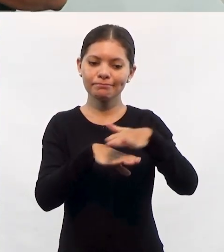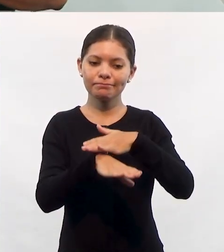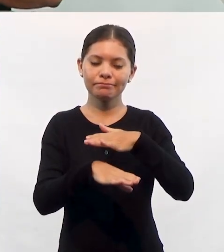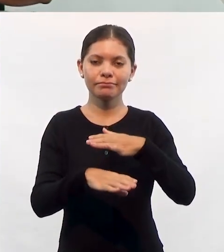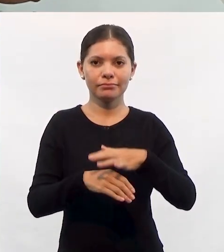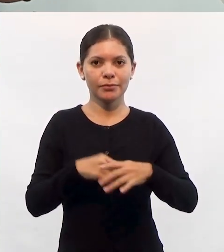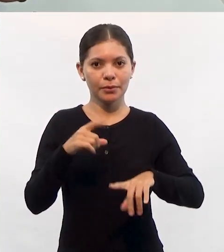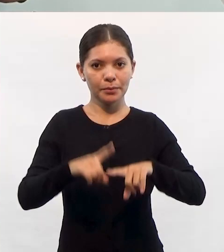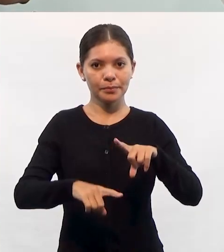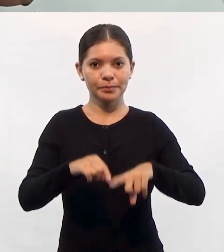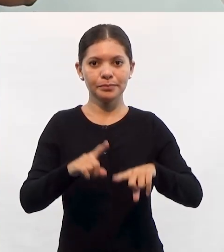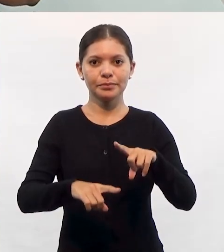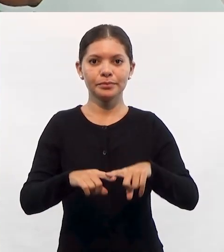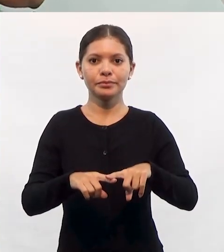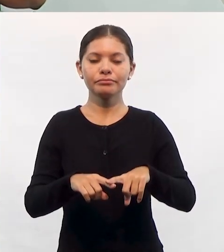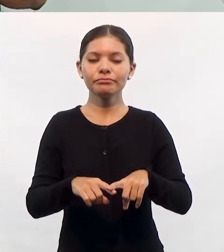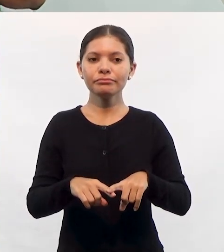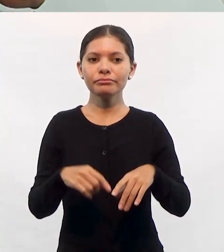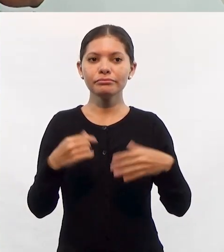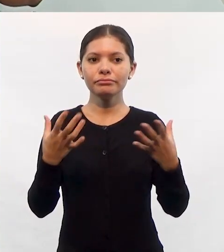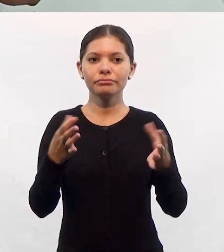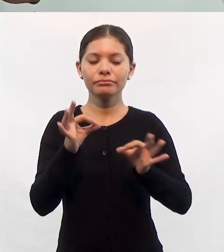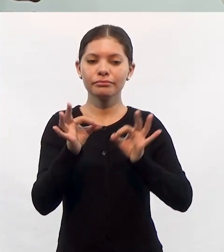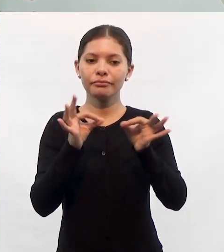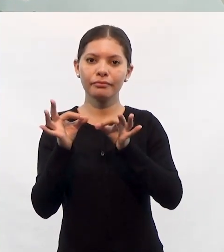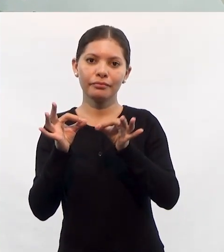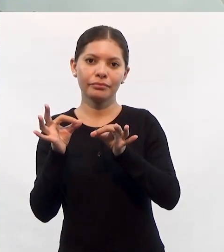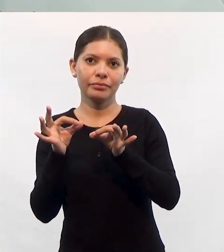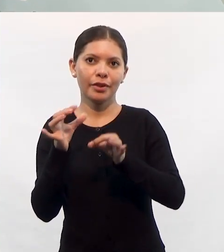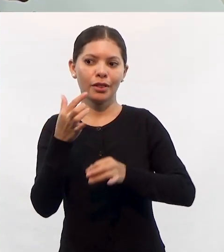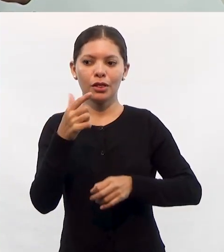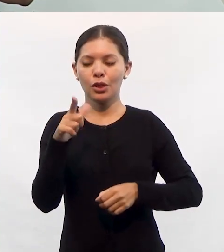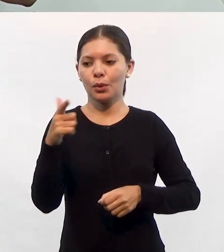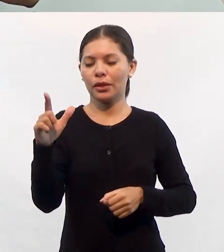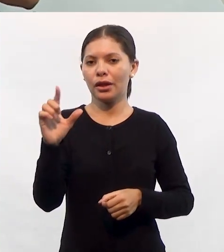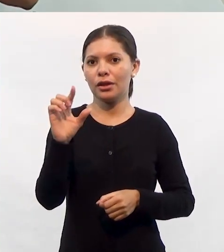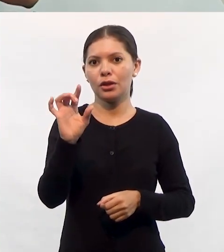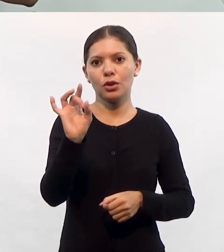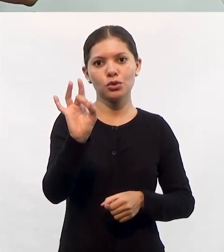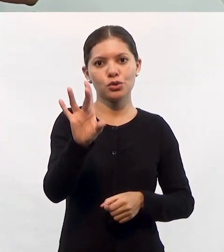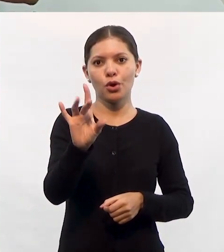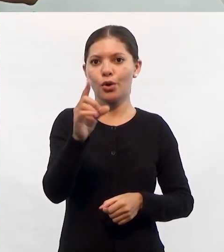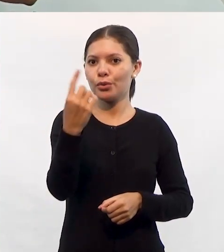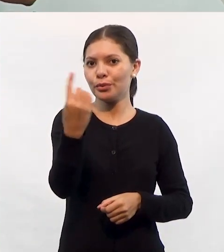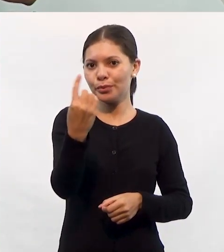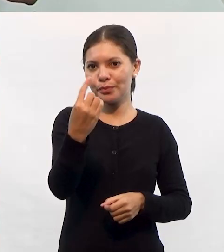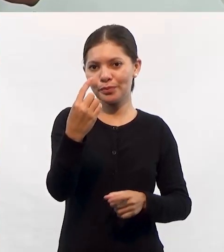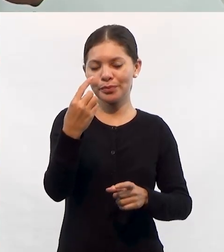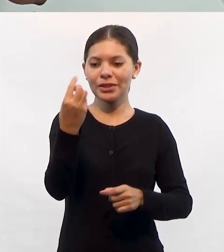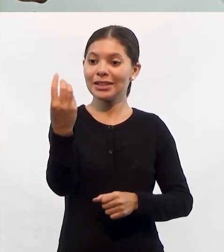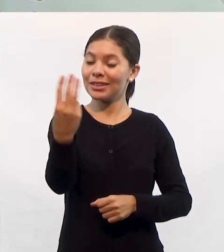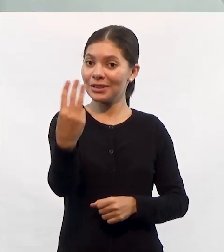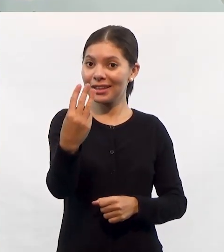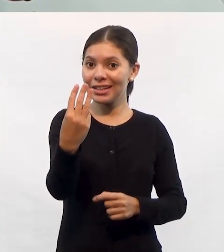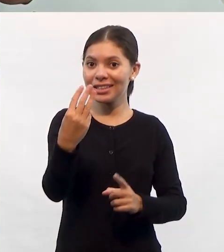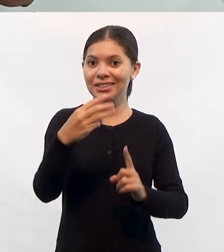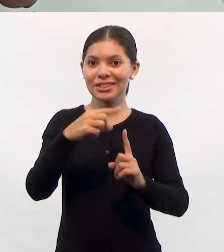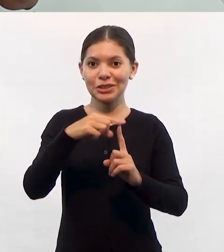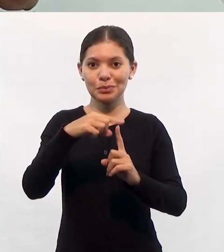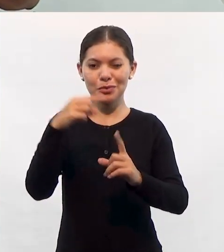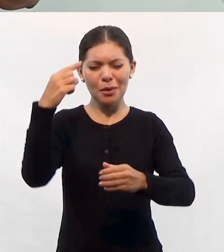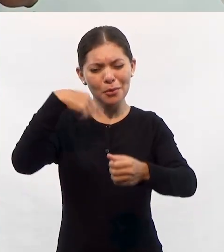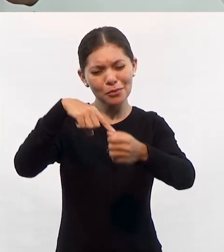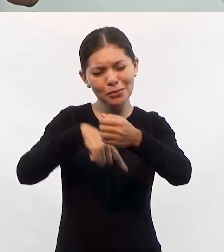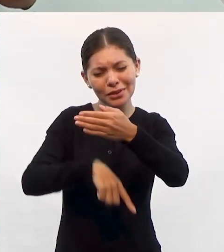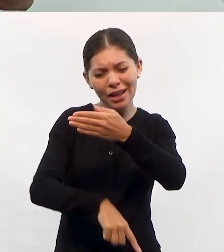insumos então nós vemos que planejamento Não Existe um único tipo de planejamento existe três tipos e suas forças